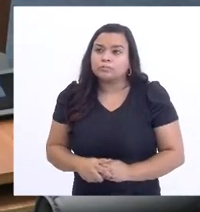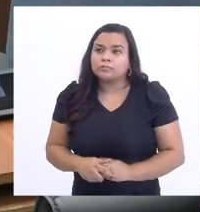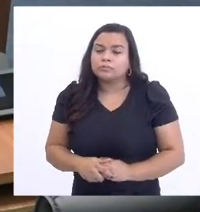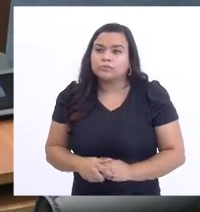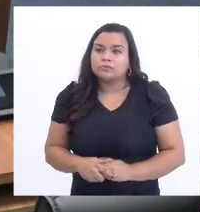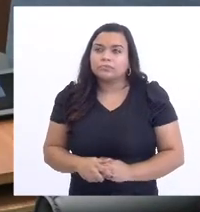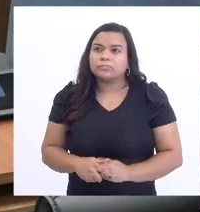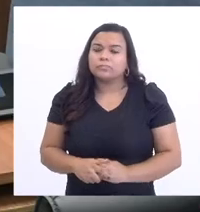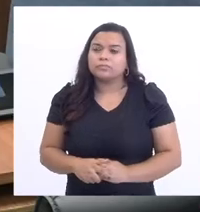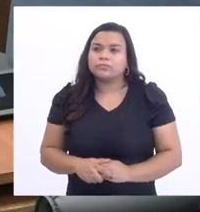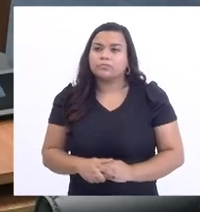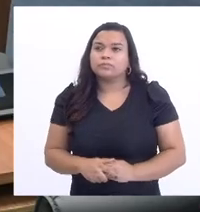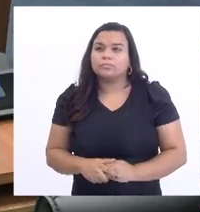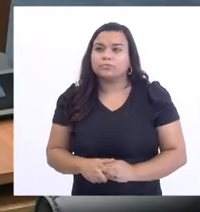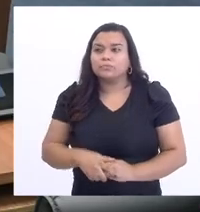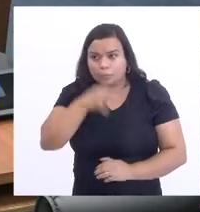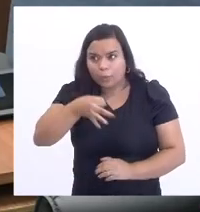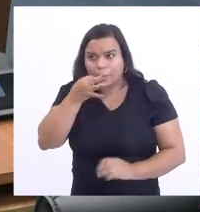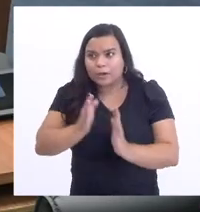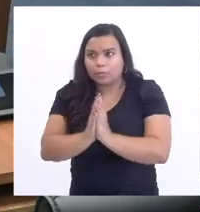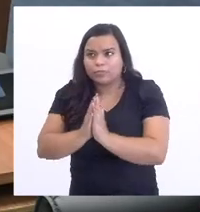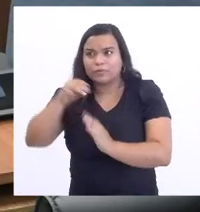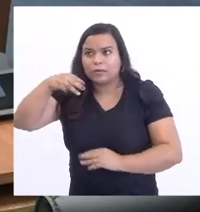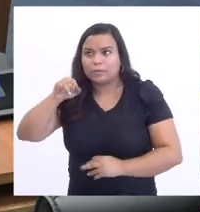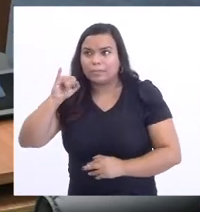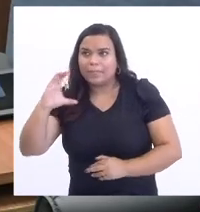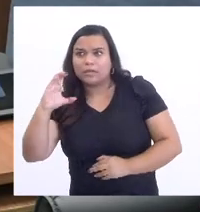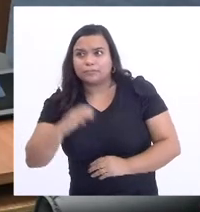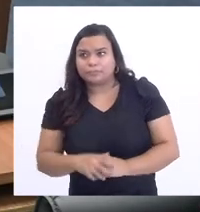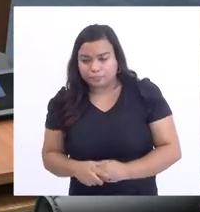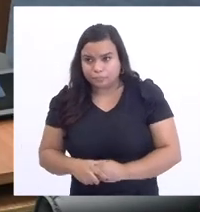Chegou. Parecer, por favor, Mink.